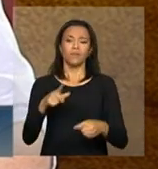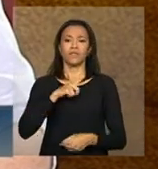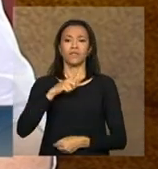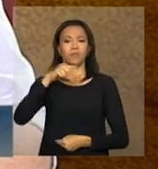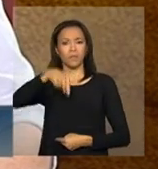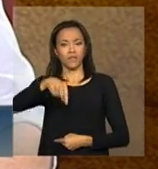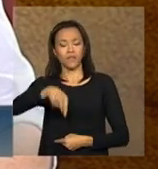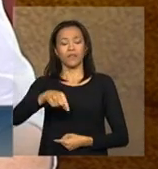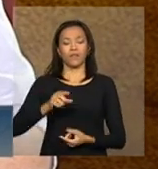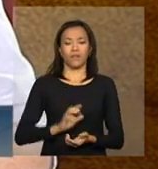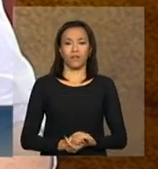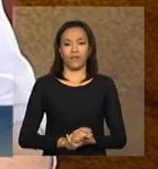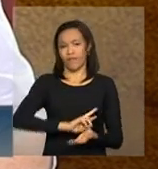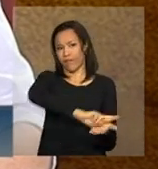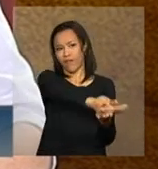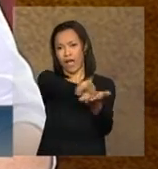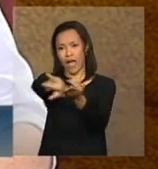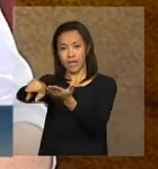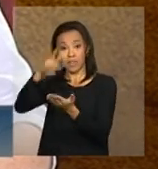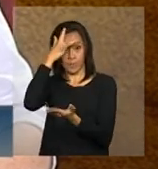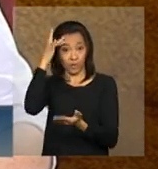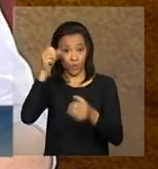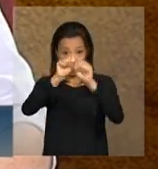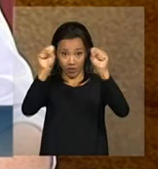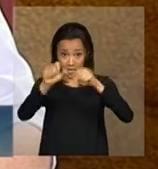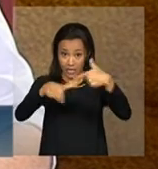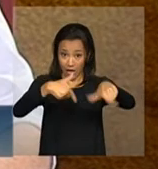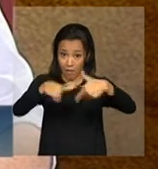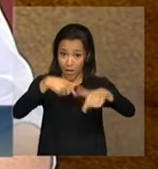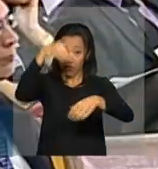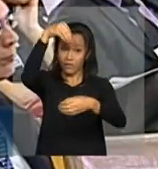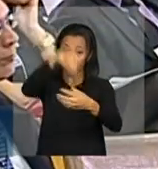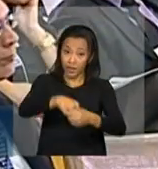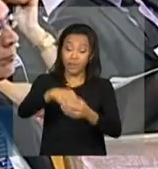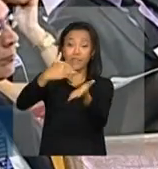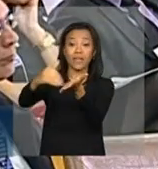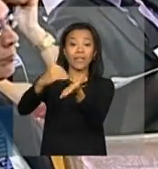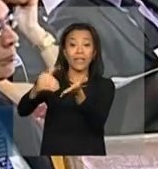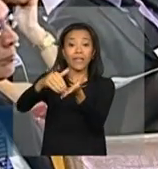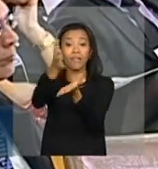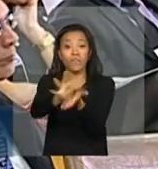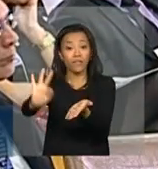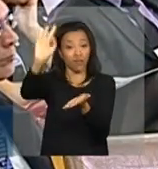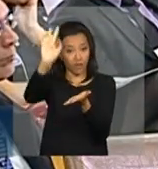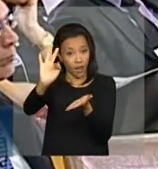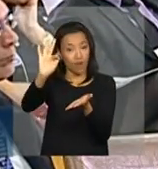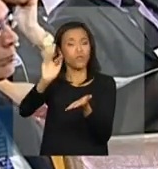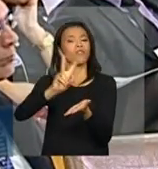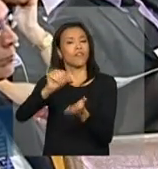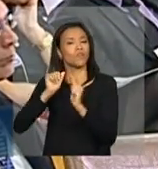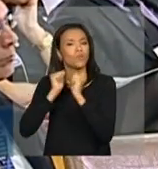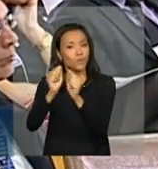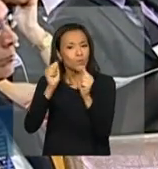aqui vários funcionários da Secretaria de Orçamento Federal que vai acompanhar esse trabalho com vocês o dia